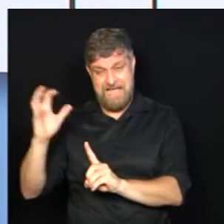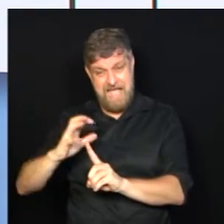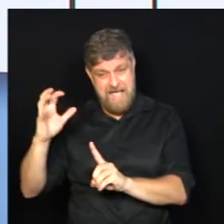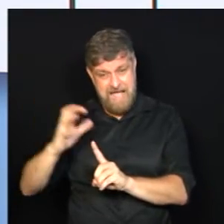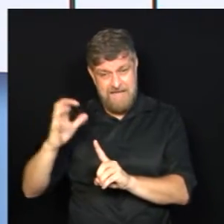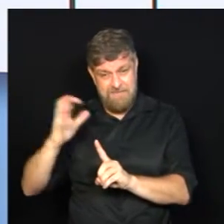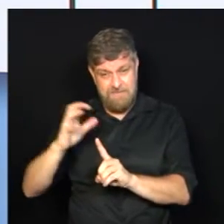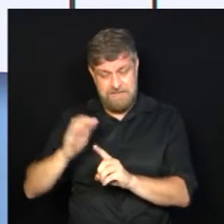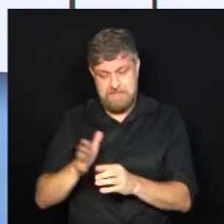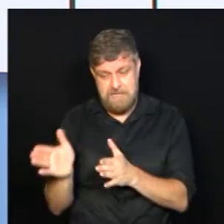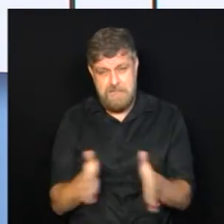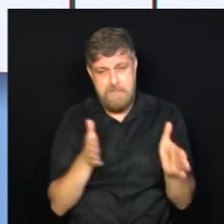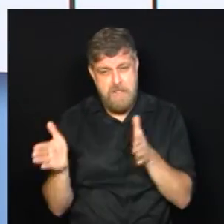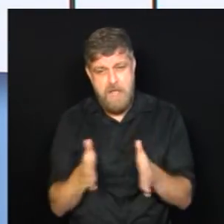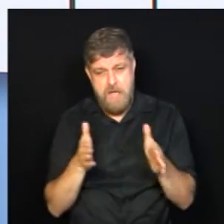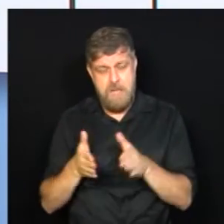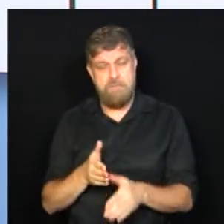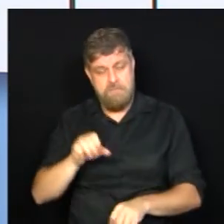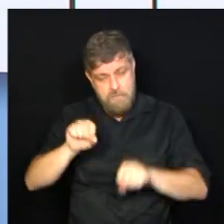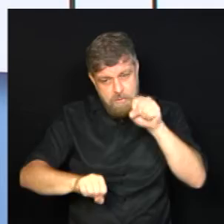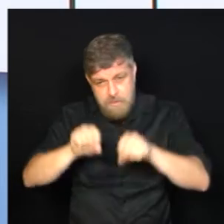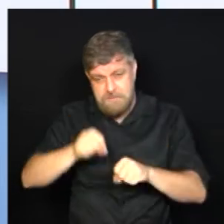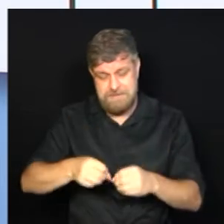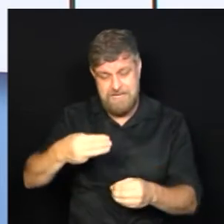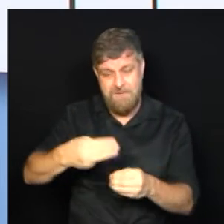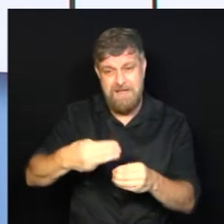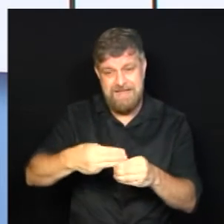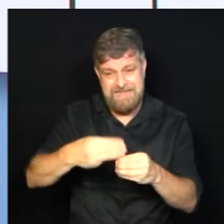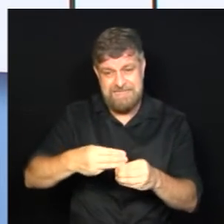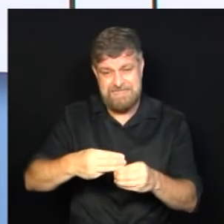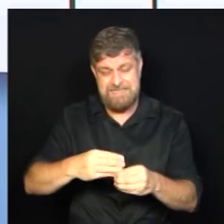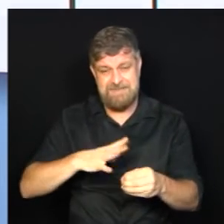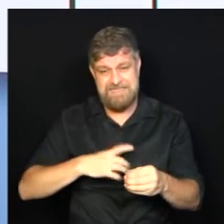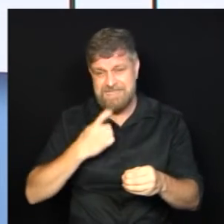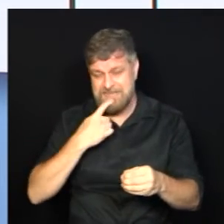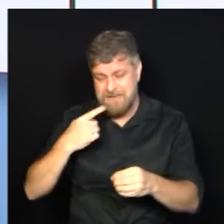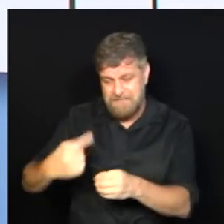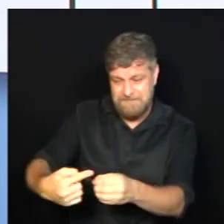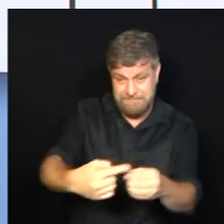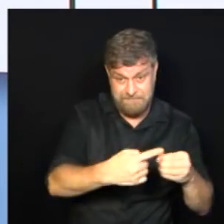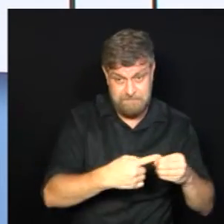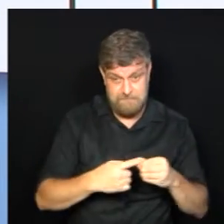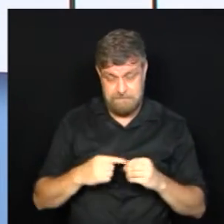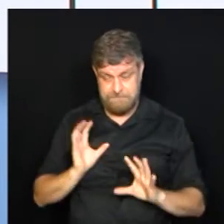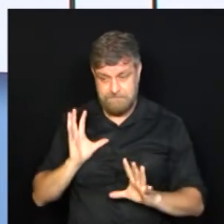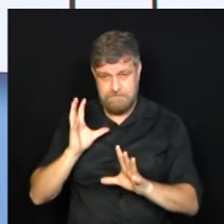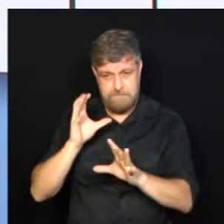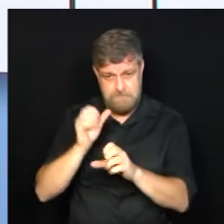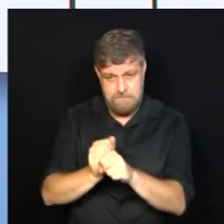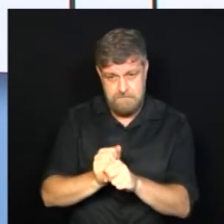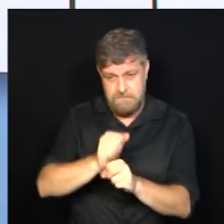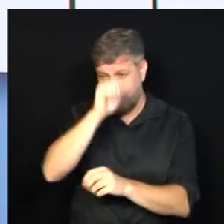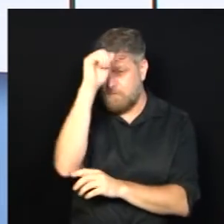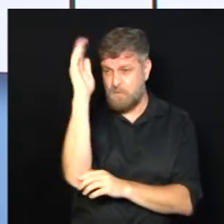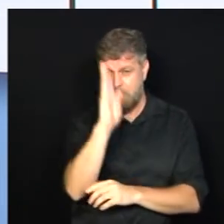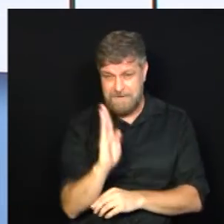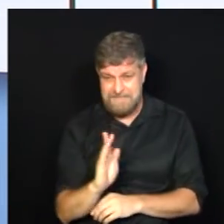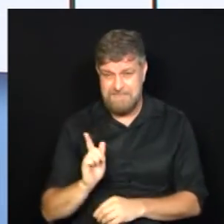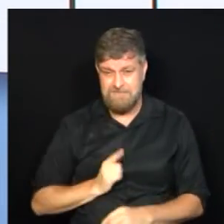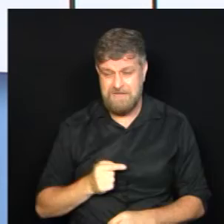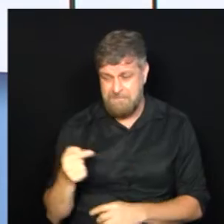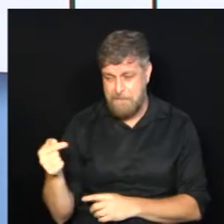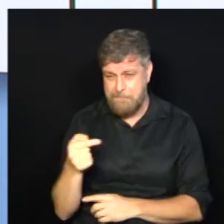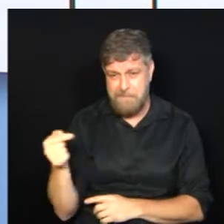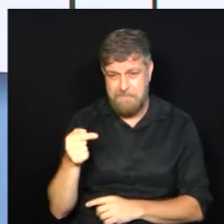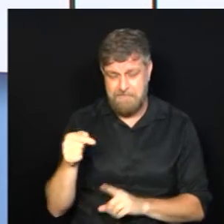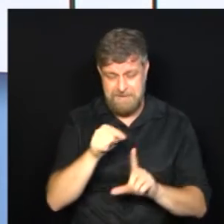na produção da região metropolitana de Campinas. Inclusive, no geral, o Brasil, olha, teve uma queda